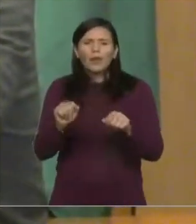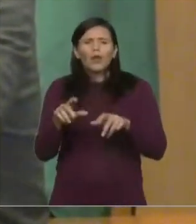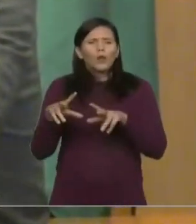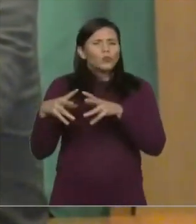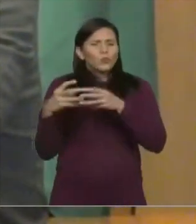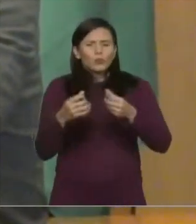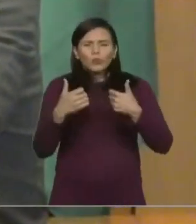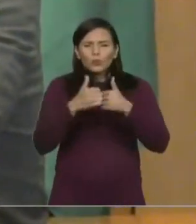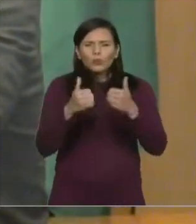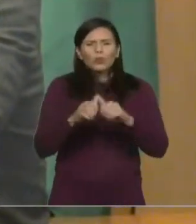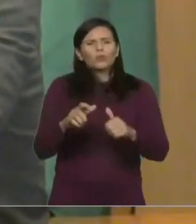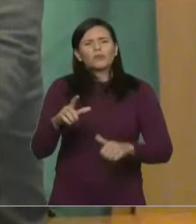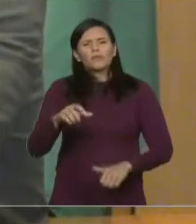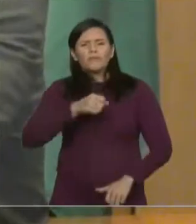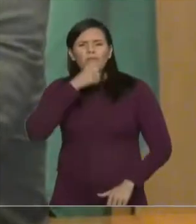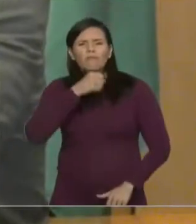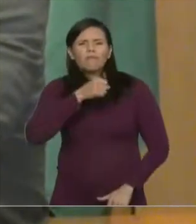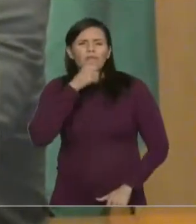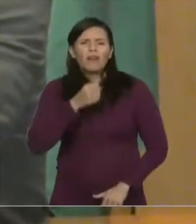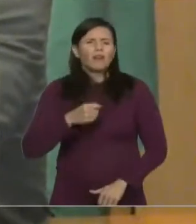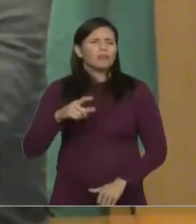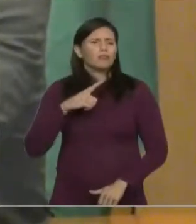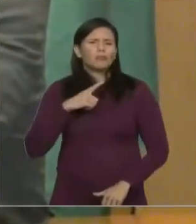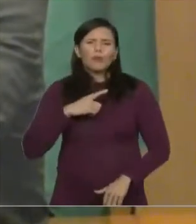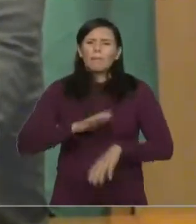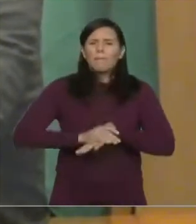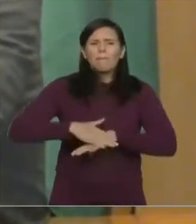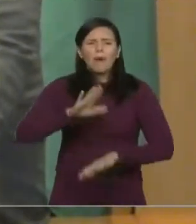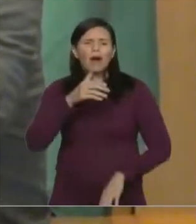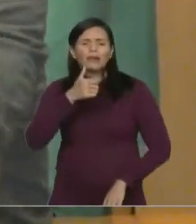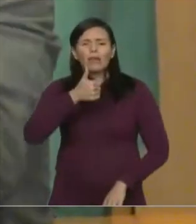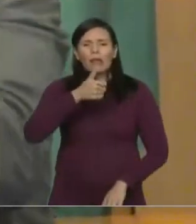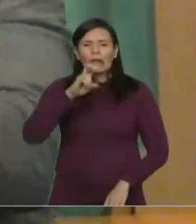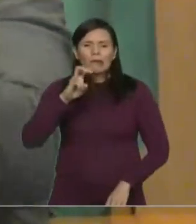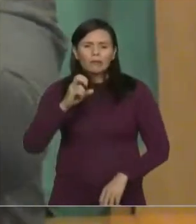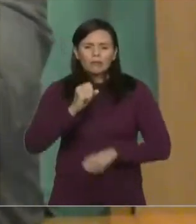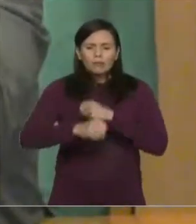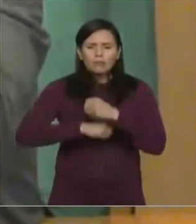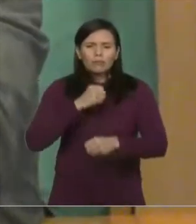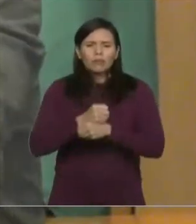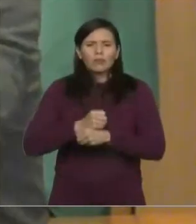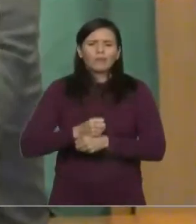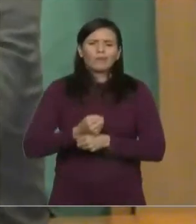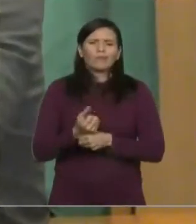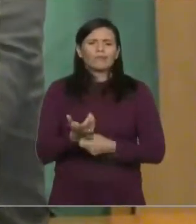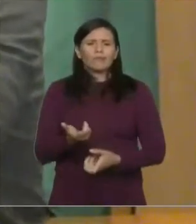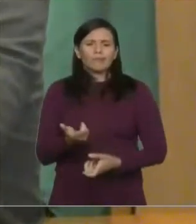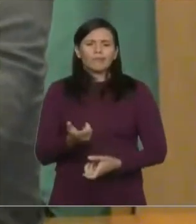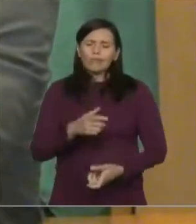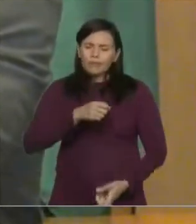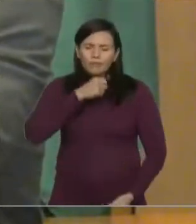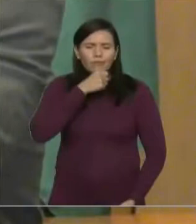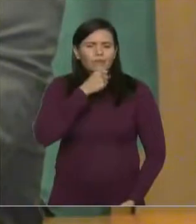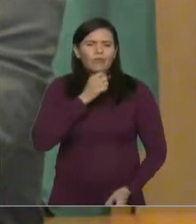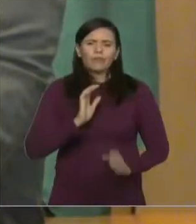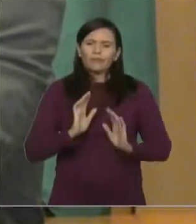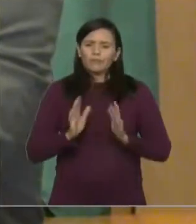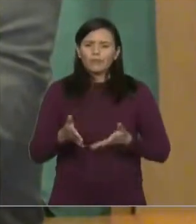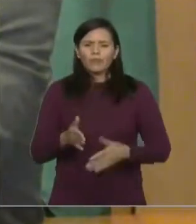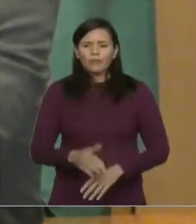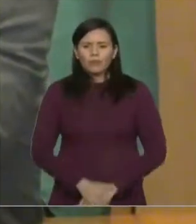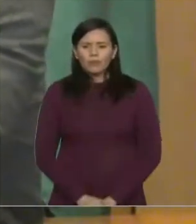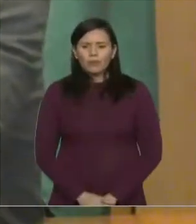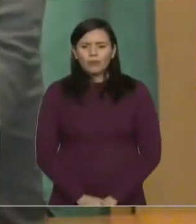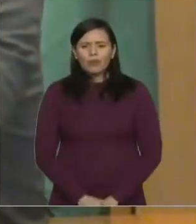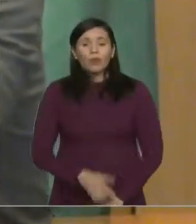ação histórica que, com muito orgulho, eu presidi o PROCON nessa época, nós conseguimos contribuir para essa renovação. E ontem